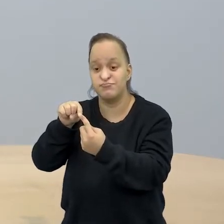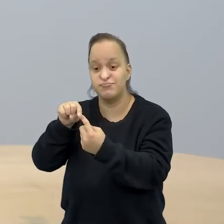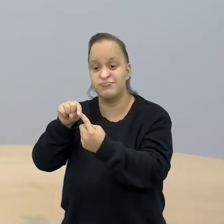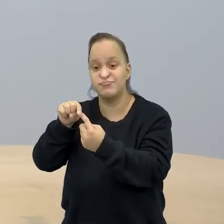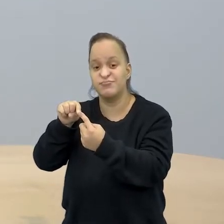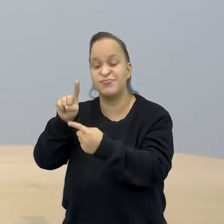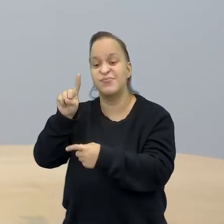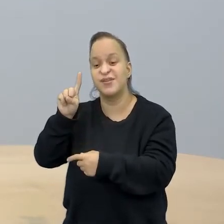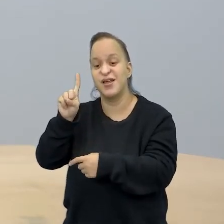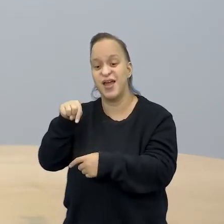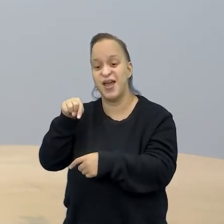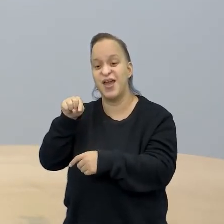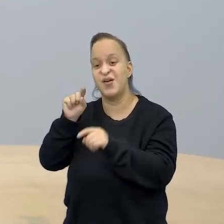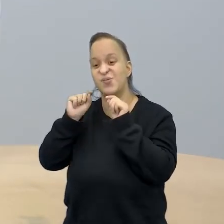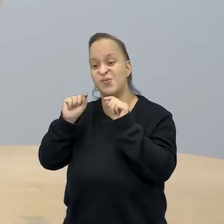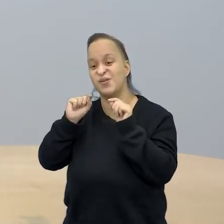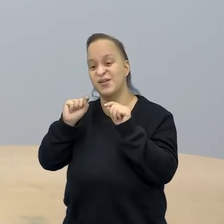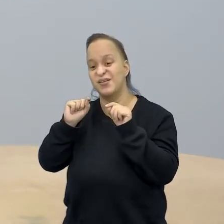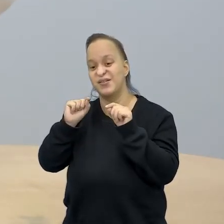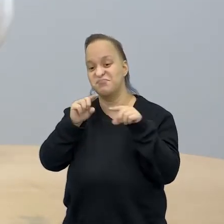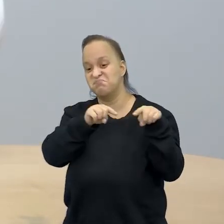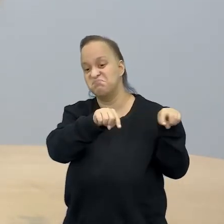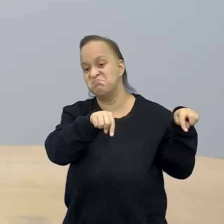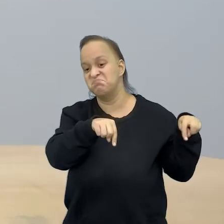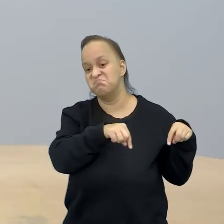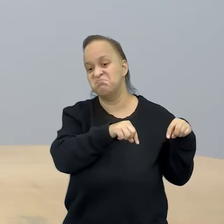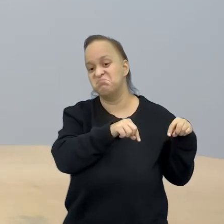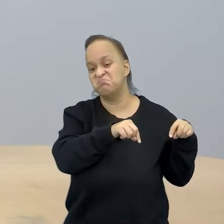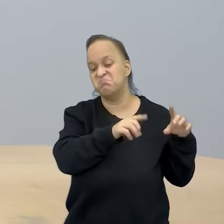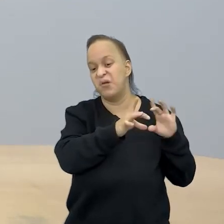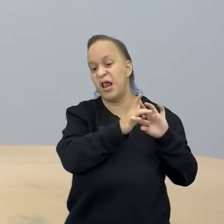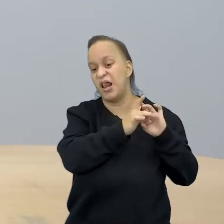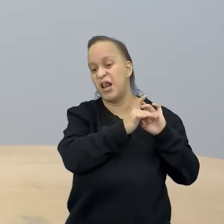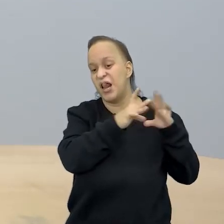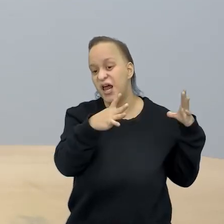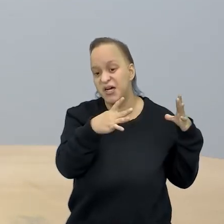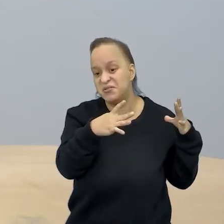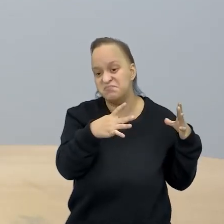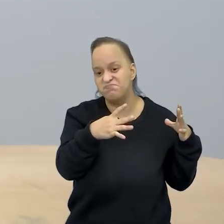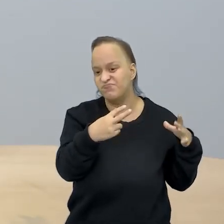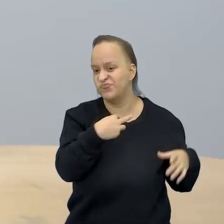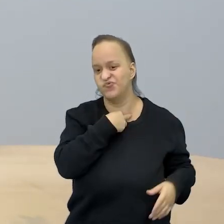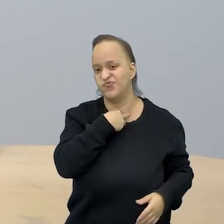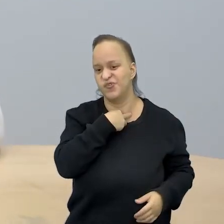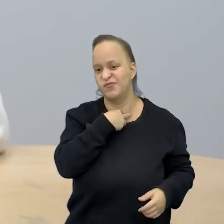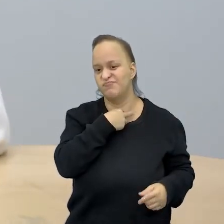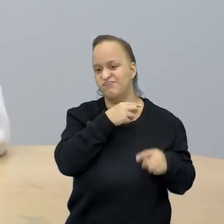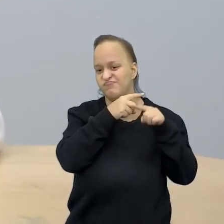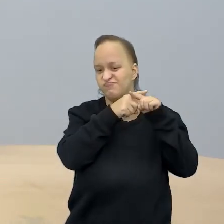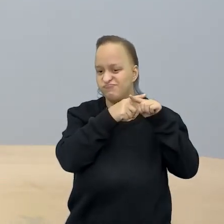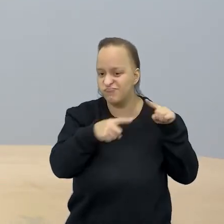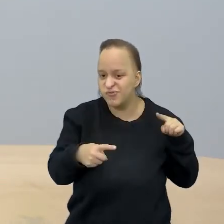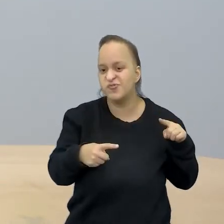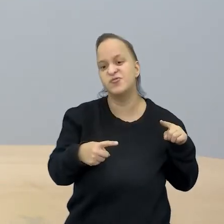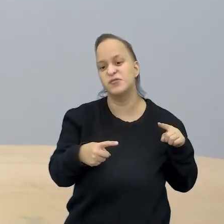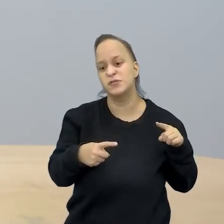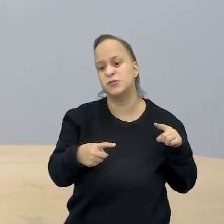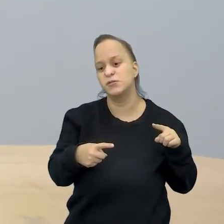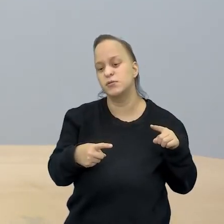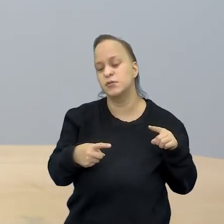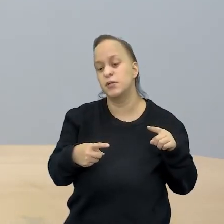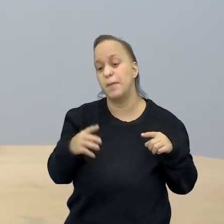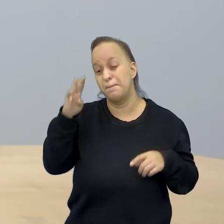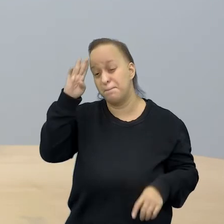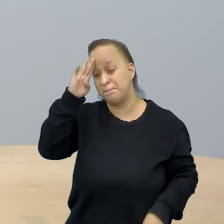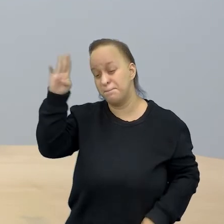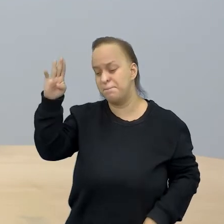fato, a privação da liberdade. Mas o final, o fim último, o objetivo principal é a docilização dos